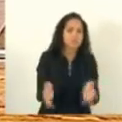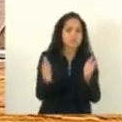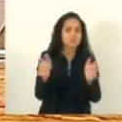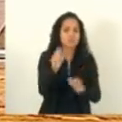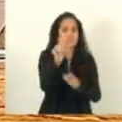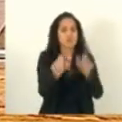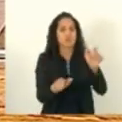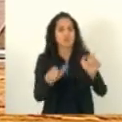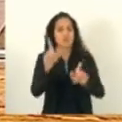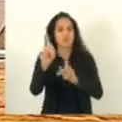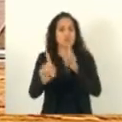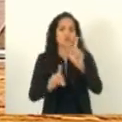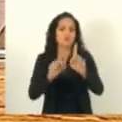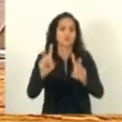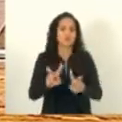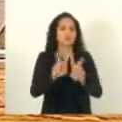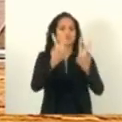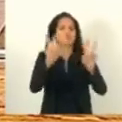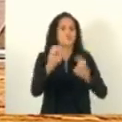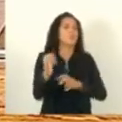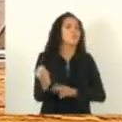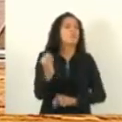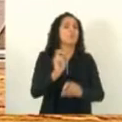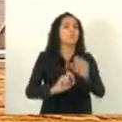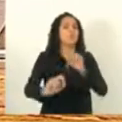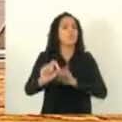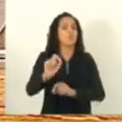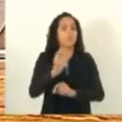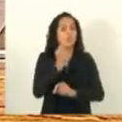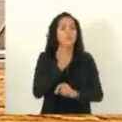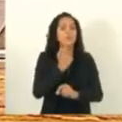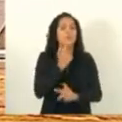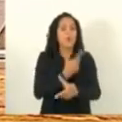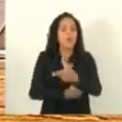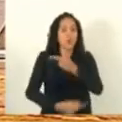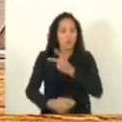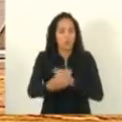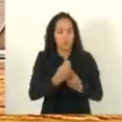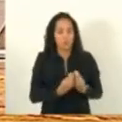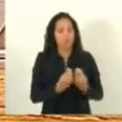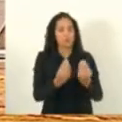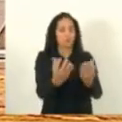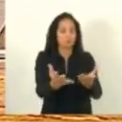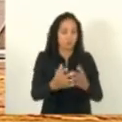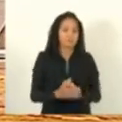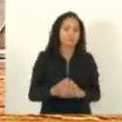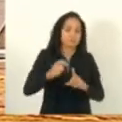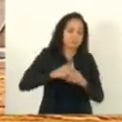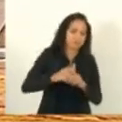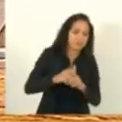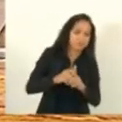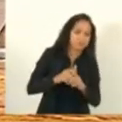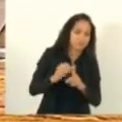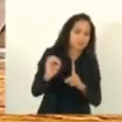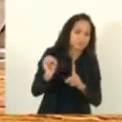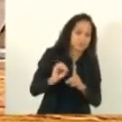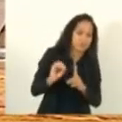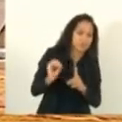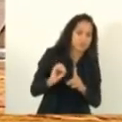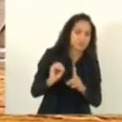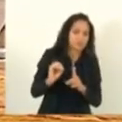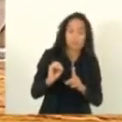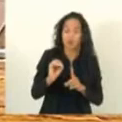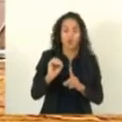a população sobre a importância de doar sangue. Devido aos períodos de outono e inverno, época em que há